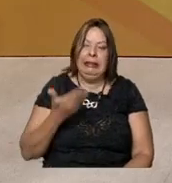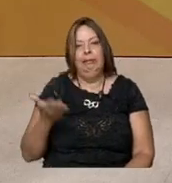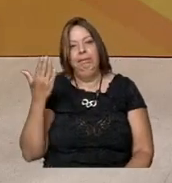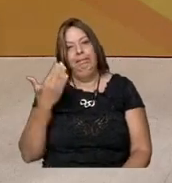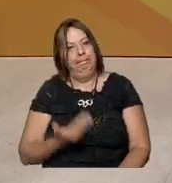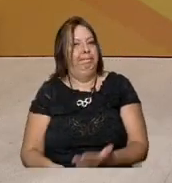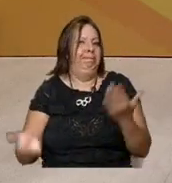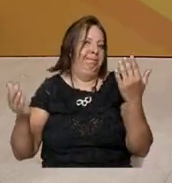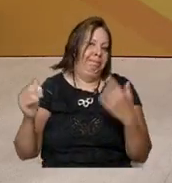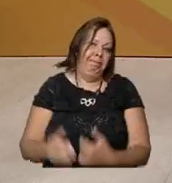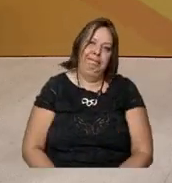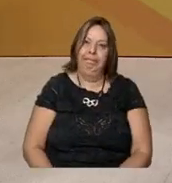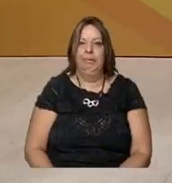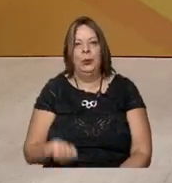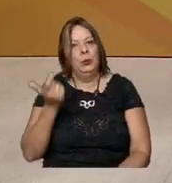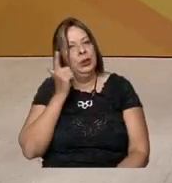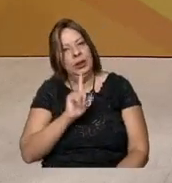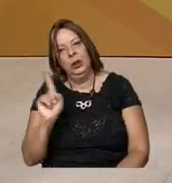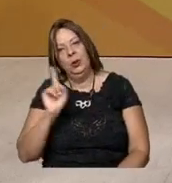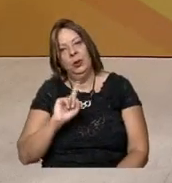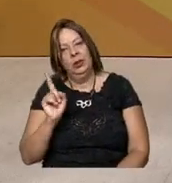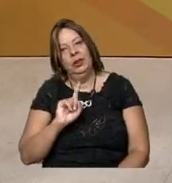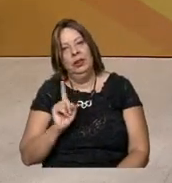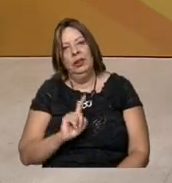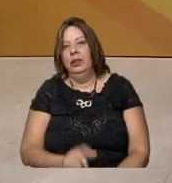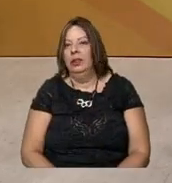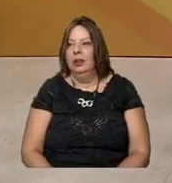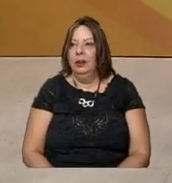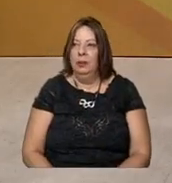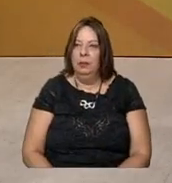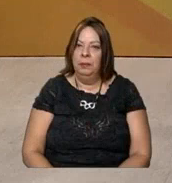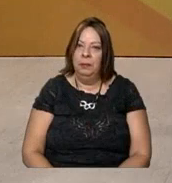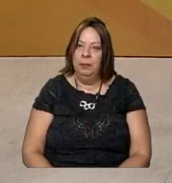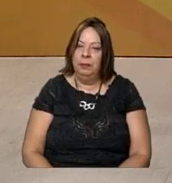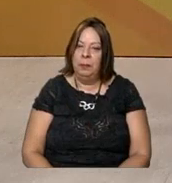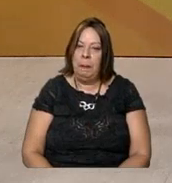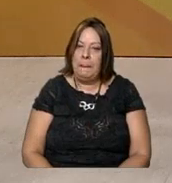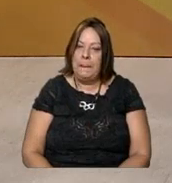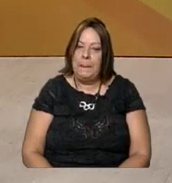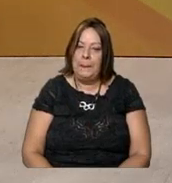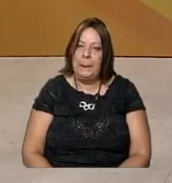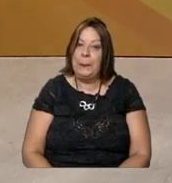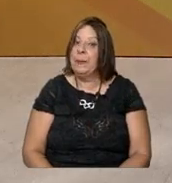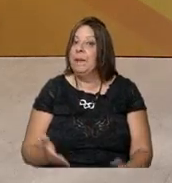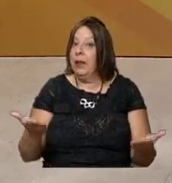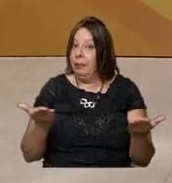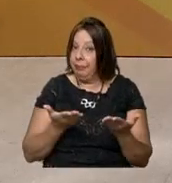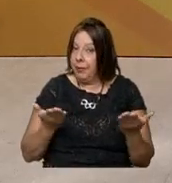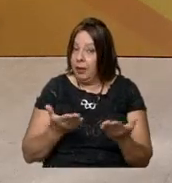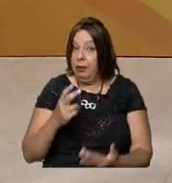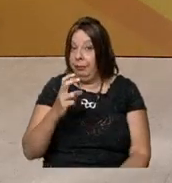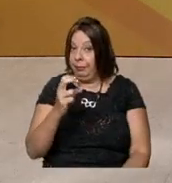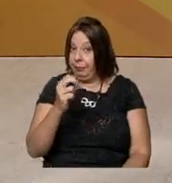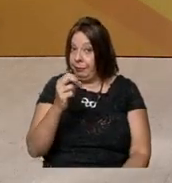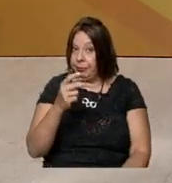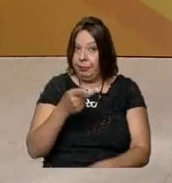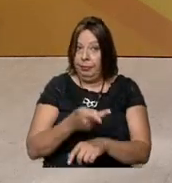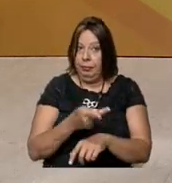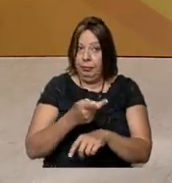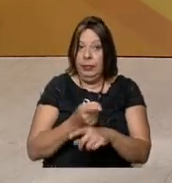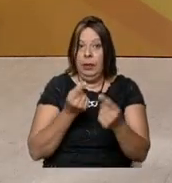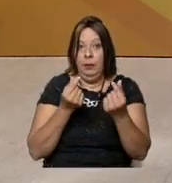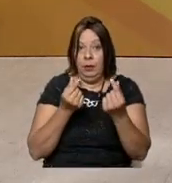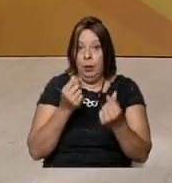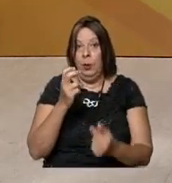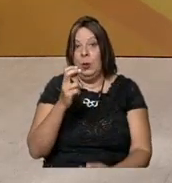fica para baixo ainda não, pois a Black Friday Caju Cap ainda não acabou, né? De jeito nenhum. Vem aí 50 prêmios de 500 reais,